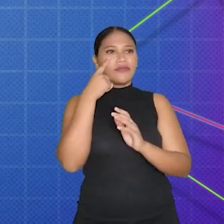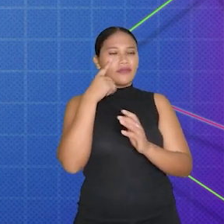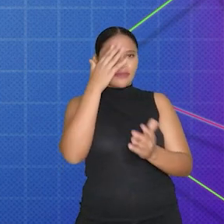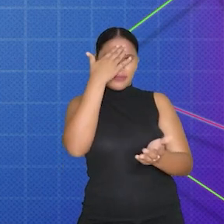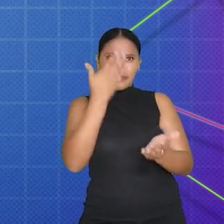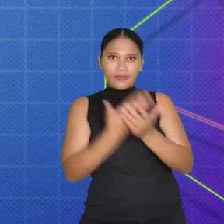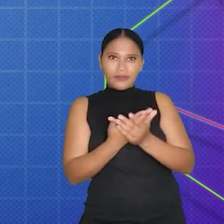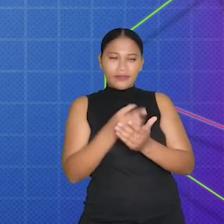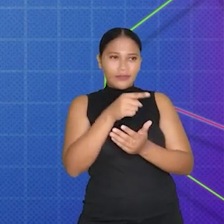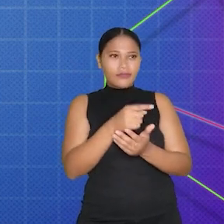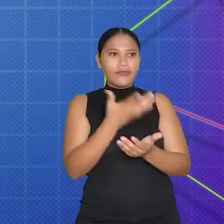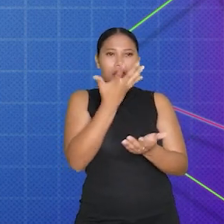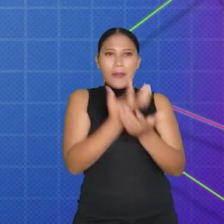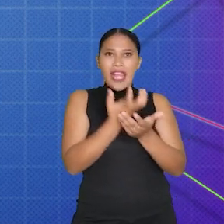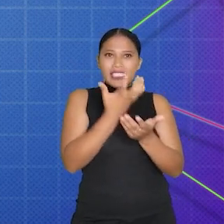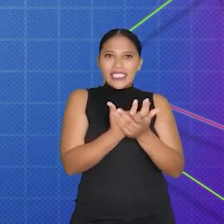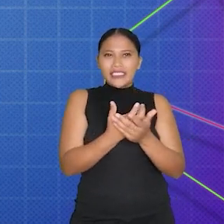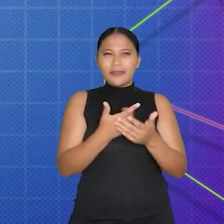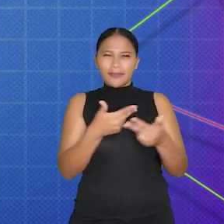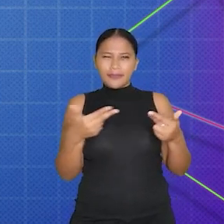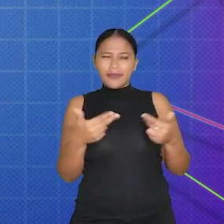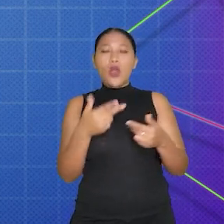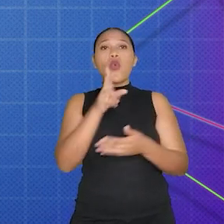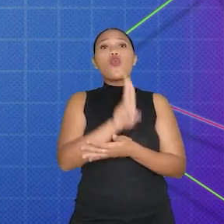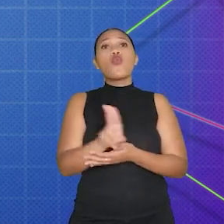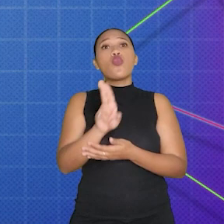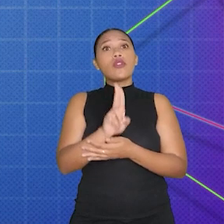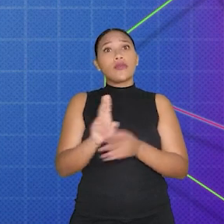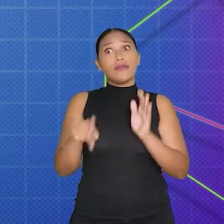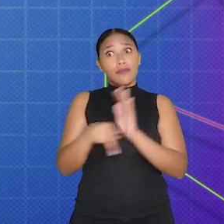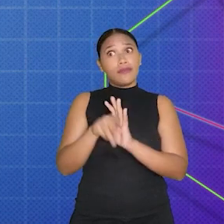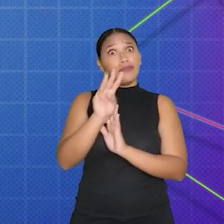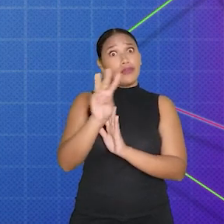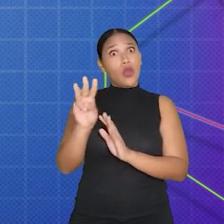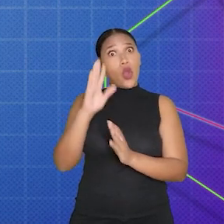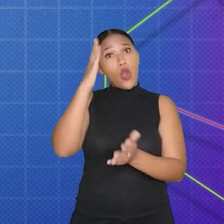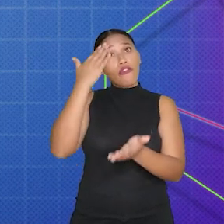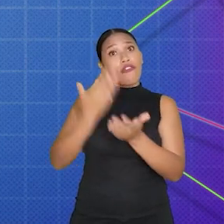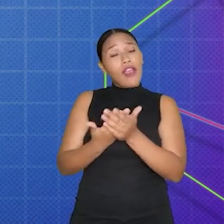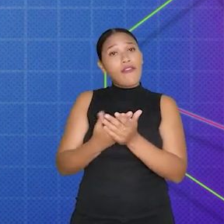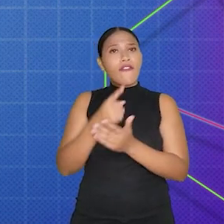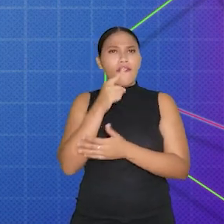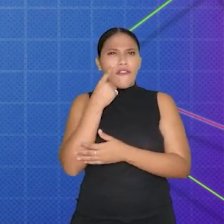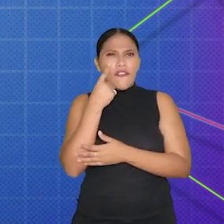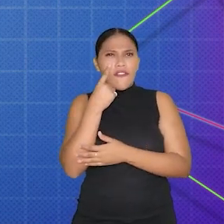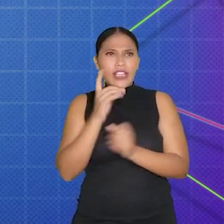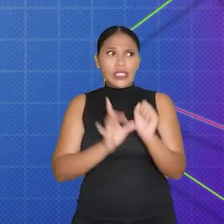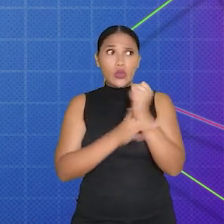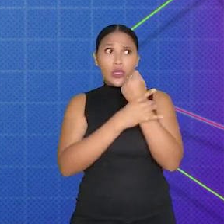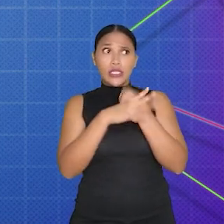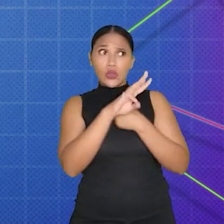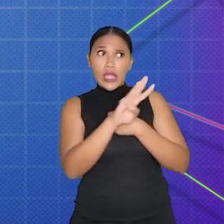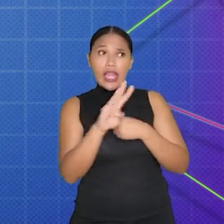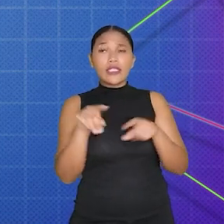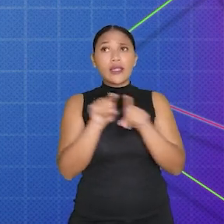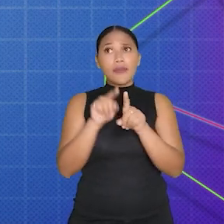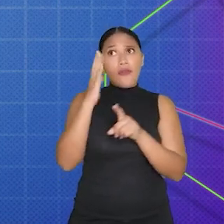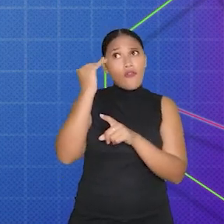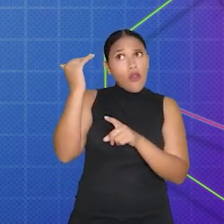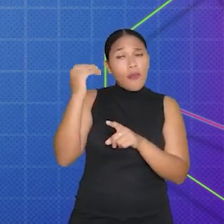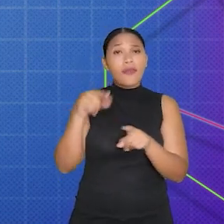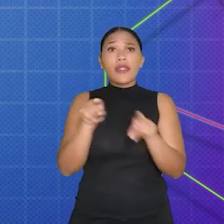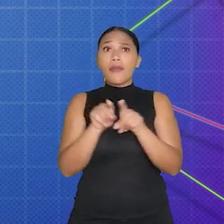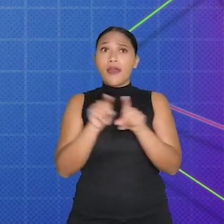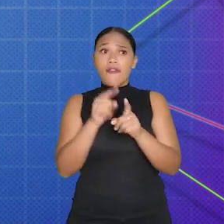Para encontrar e verificar a confiabilidade para baixar programas e elementos, use fontes confiáveis. Verifique a reputação e a segurança do